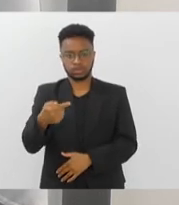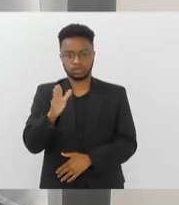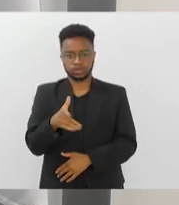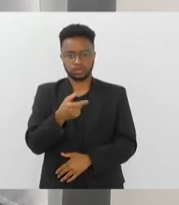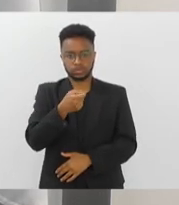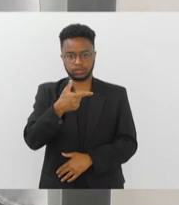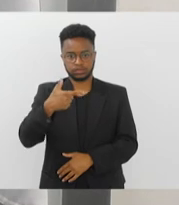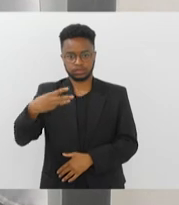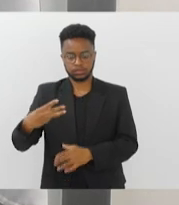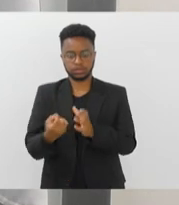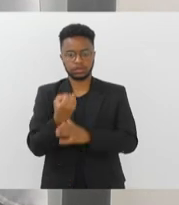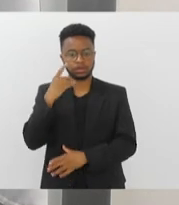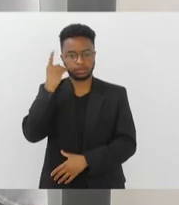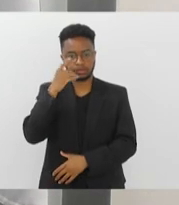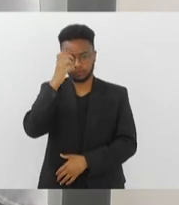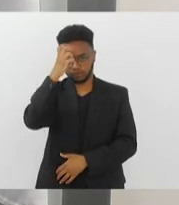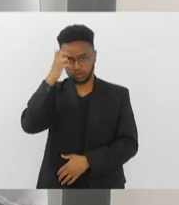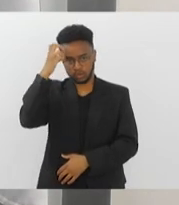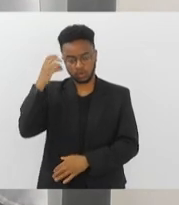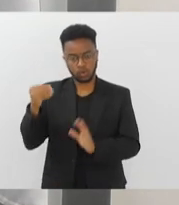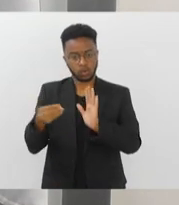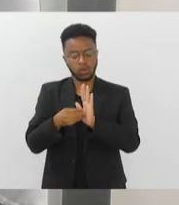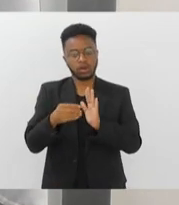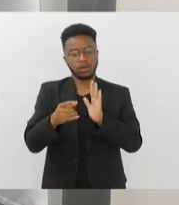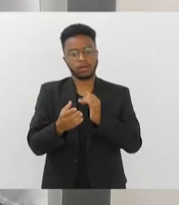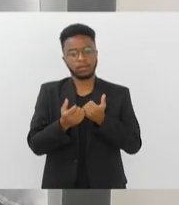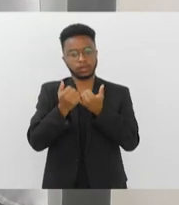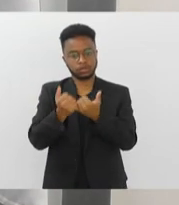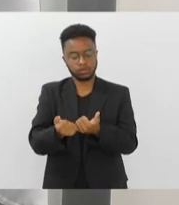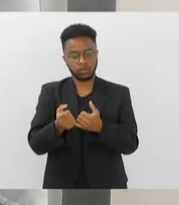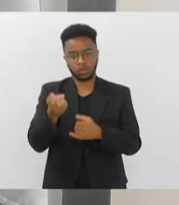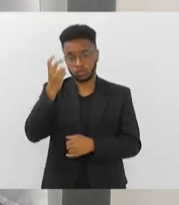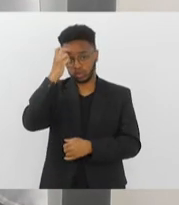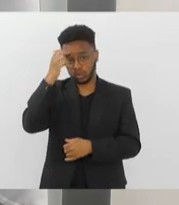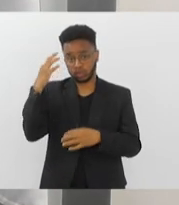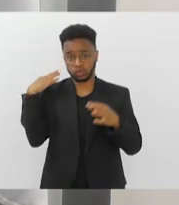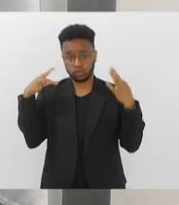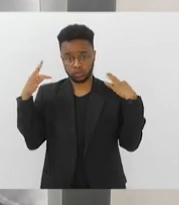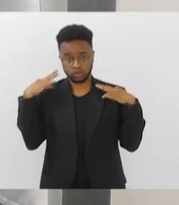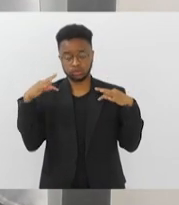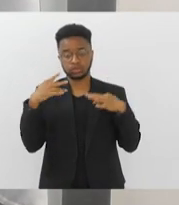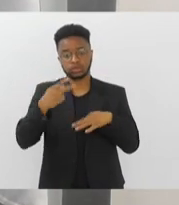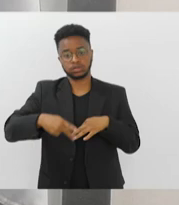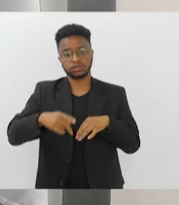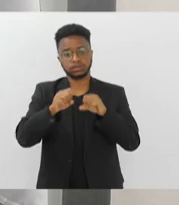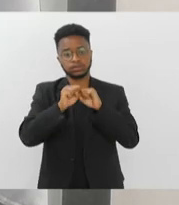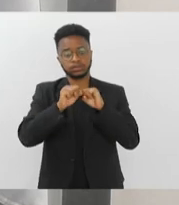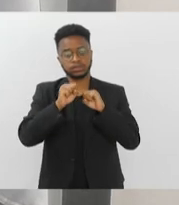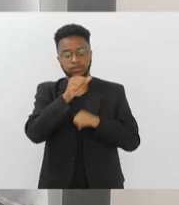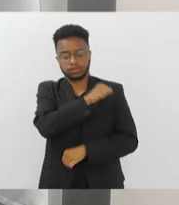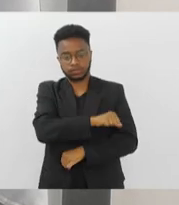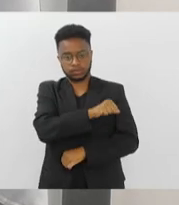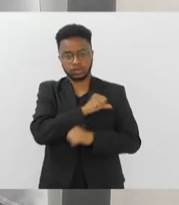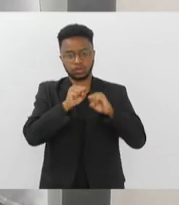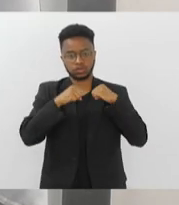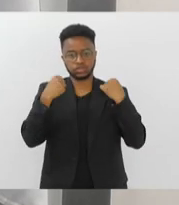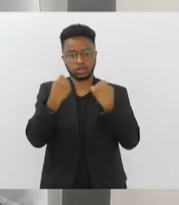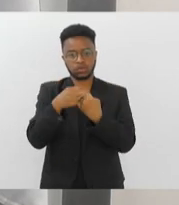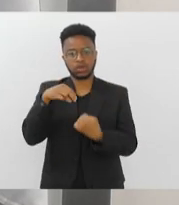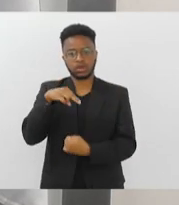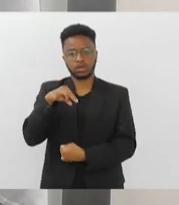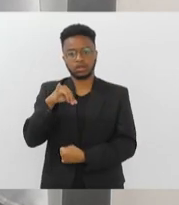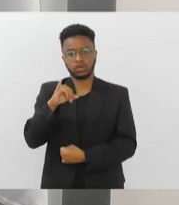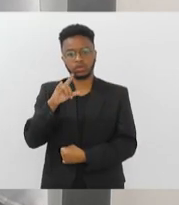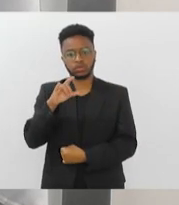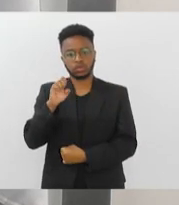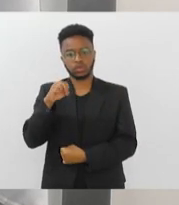Verônica Lima, que declara como patrimônio cultural, turístico e material do Estado do Rio de Janeiro o Estádio Olímpico Nilton Santos. Parecer é pela juridicidade